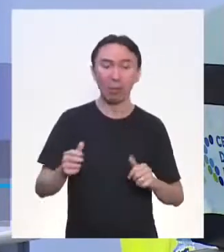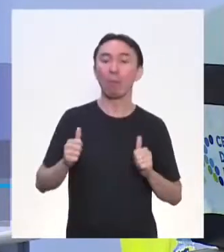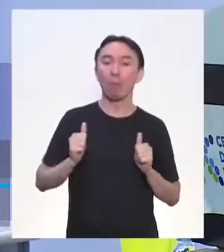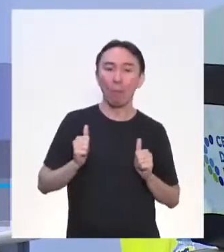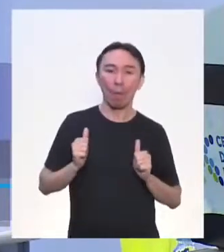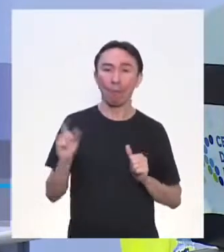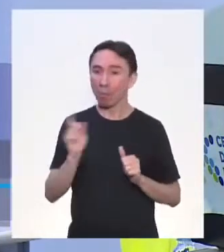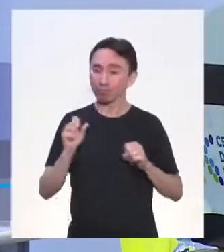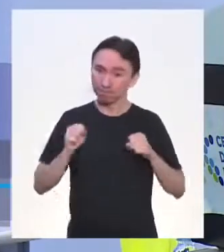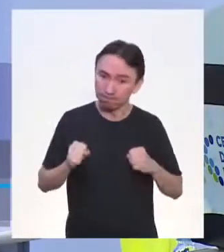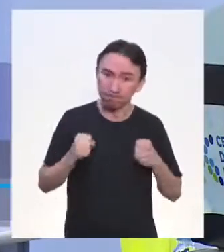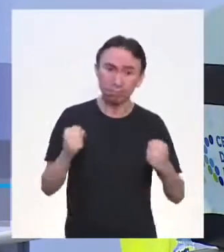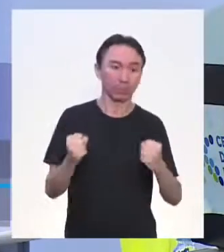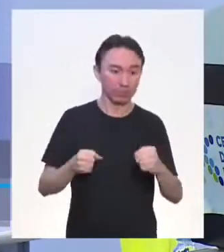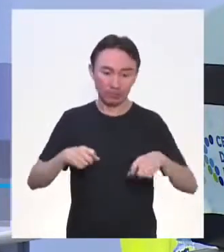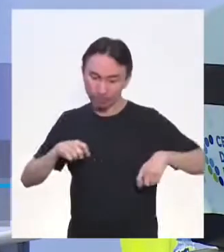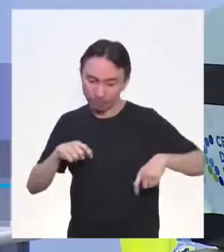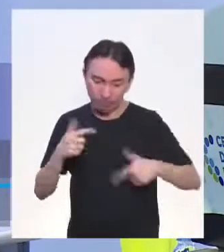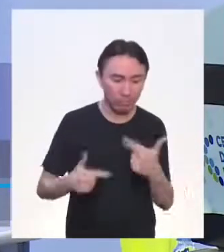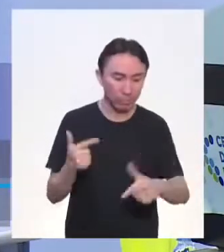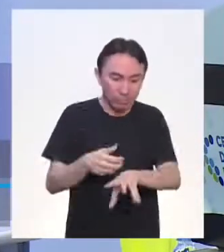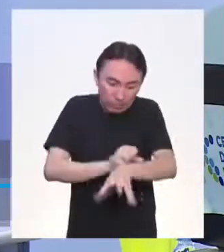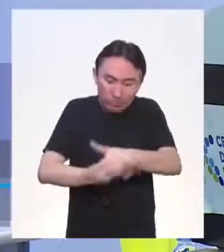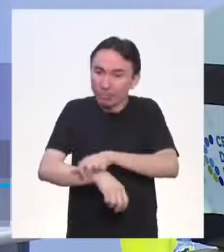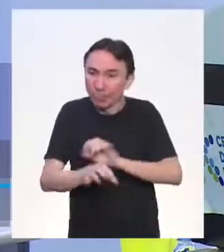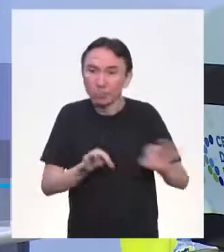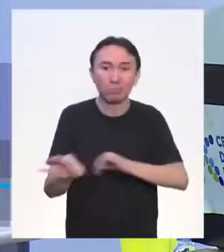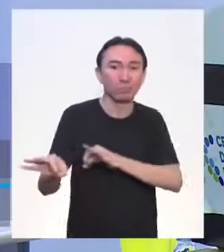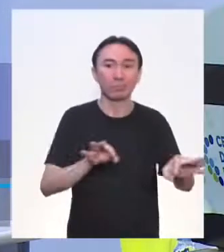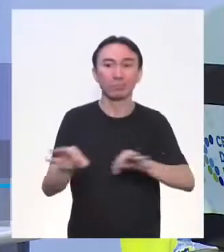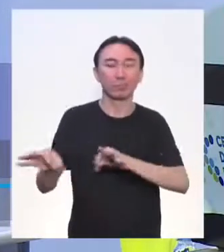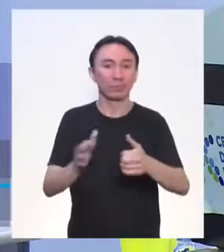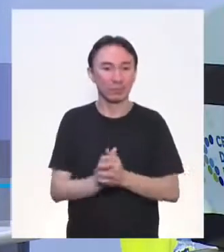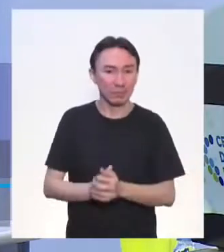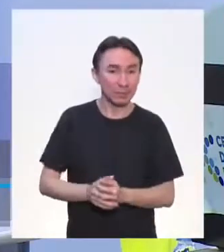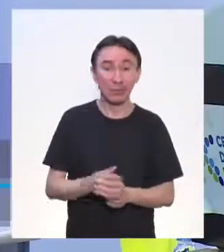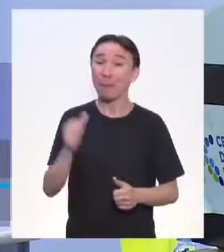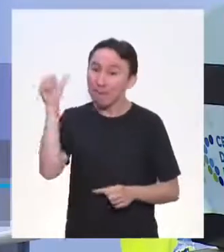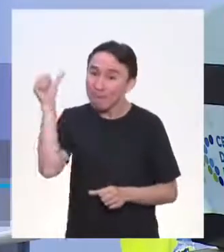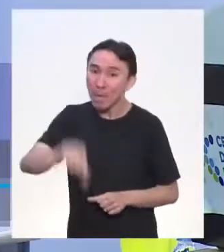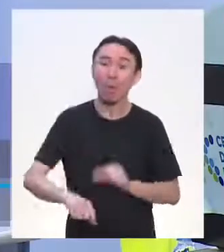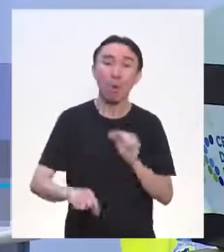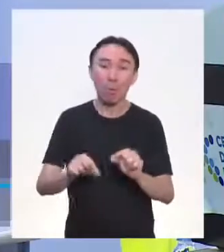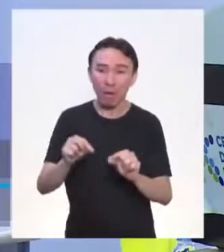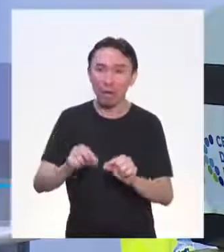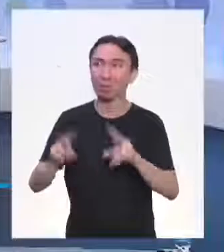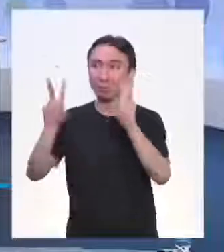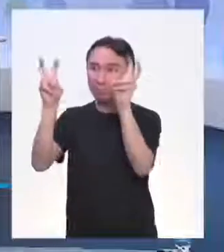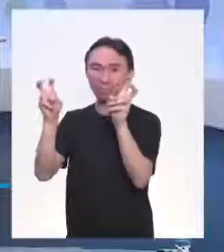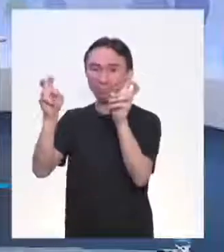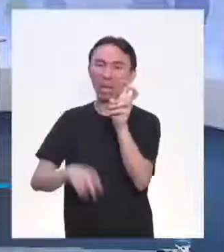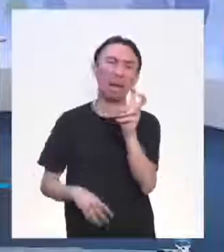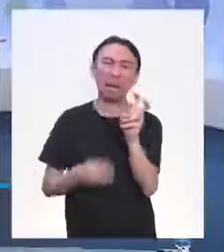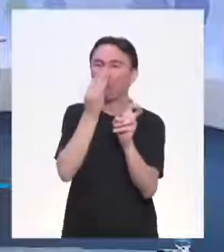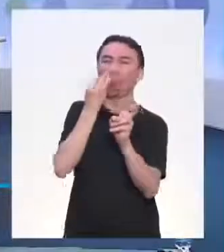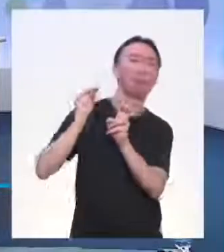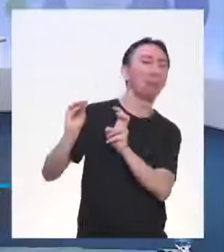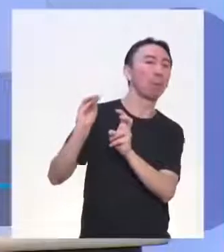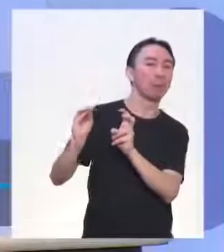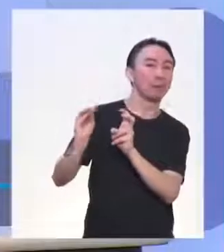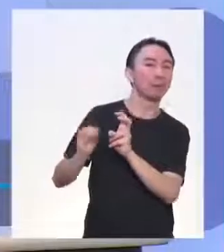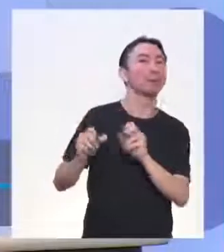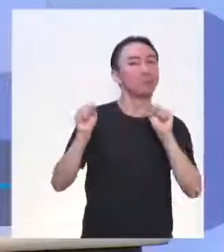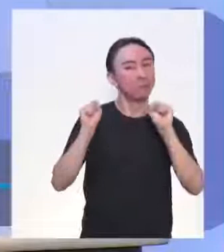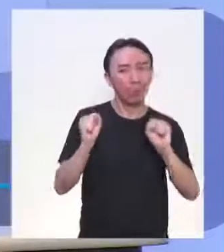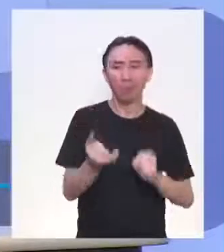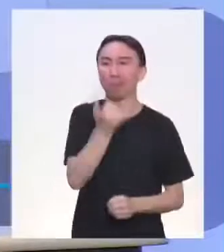impactos assustadores. O que há de pior para um país é não discutir o assunto. Obrigada, Elaine. Eu